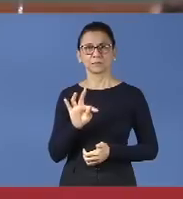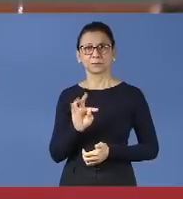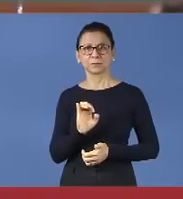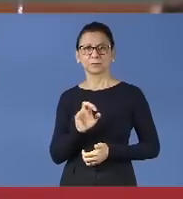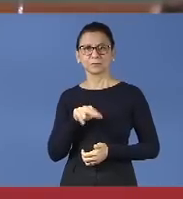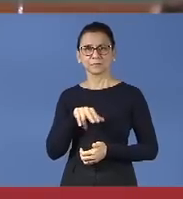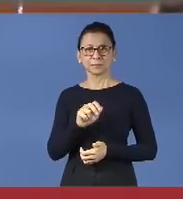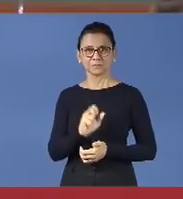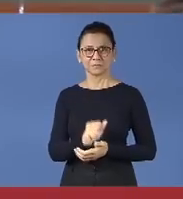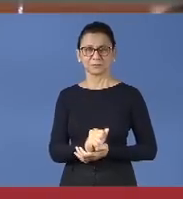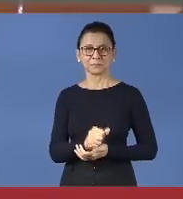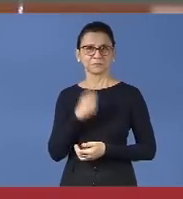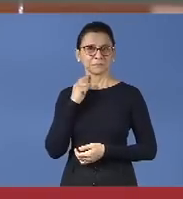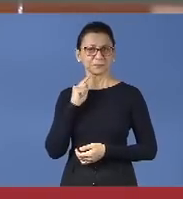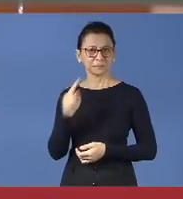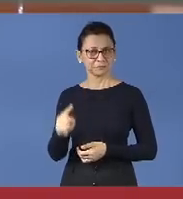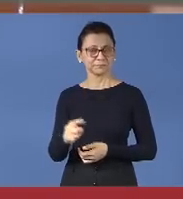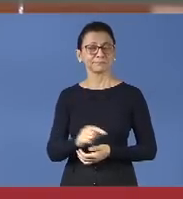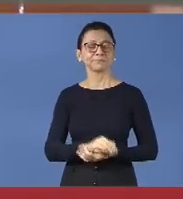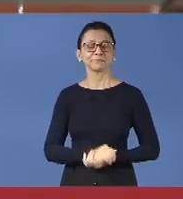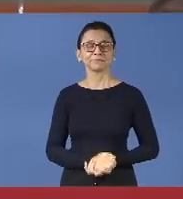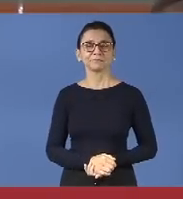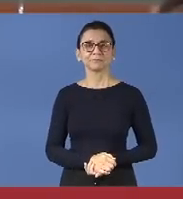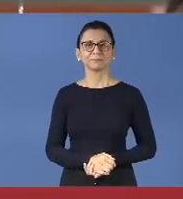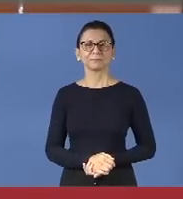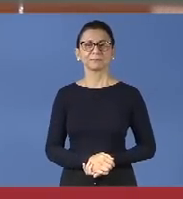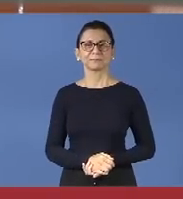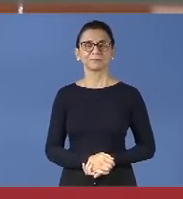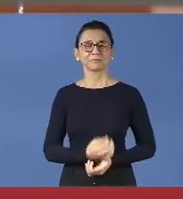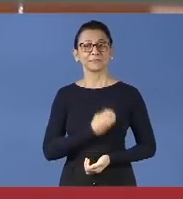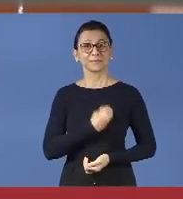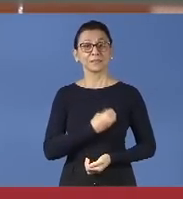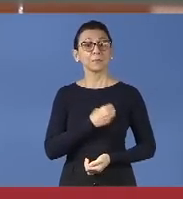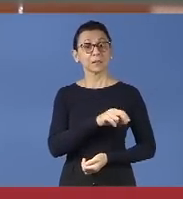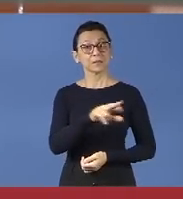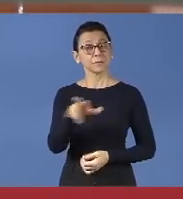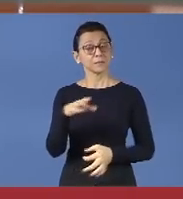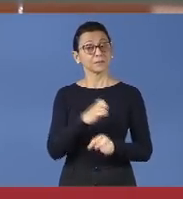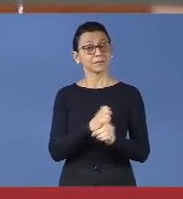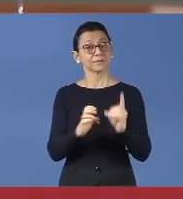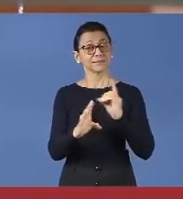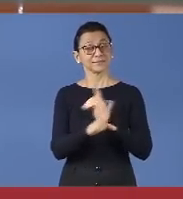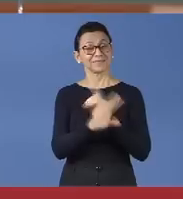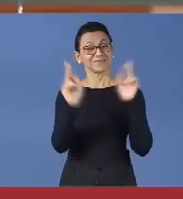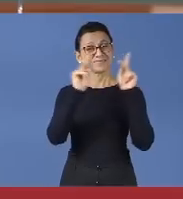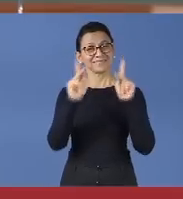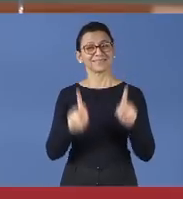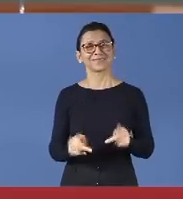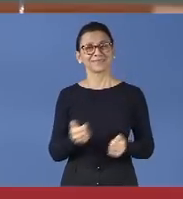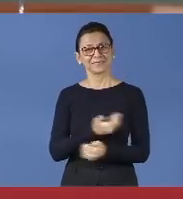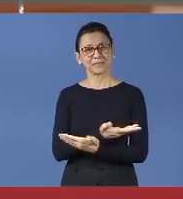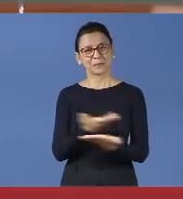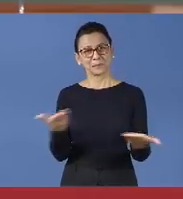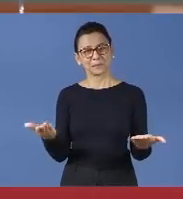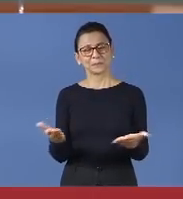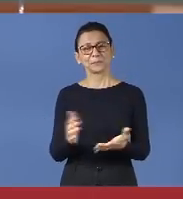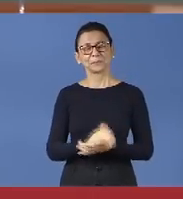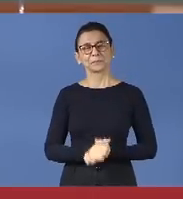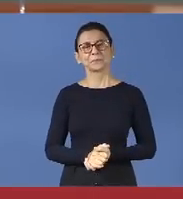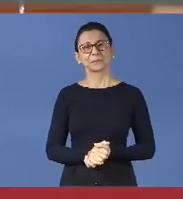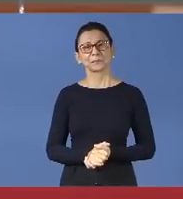de Minas Gerais. Saudamos os irmãos ali que estão participando conosco dessa escola bíblica com a paz do Senhor Jesus. Lá